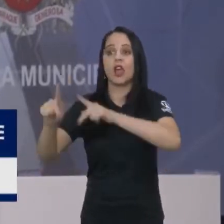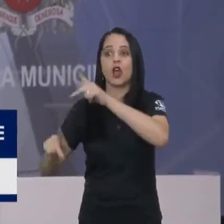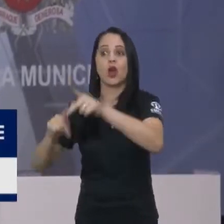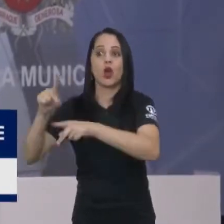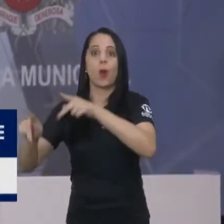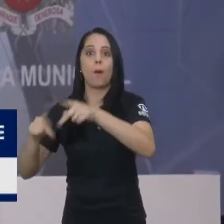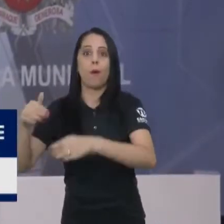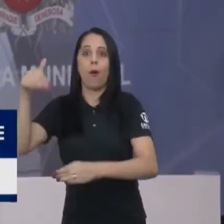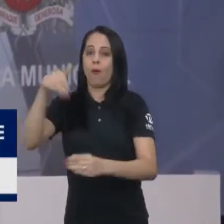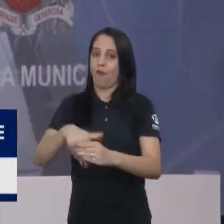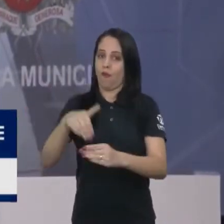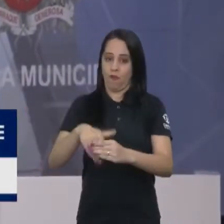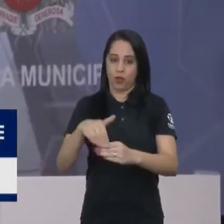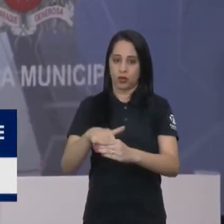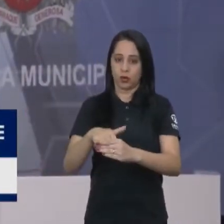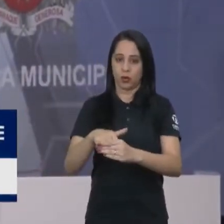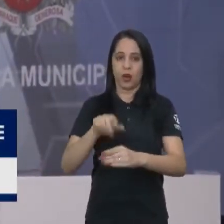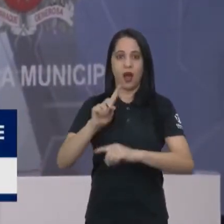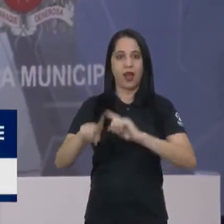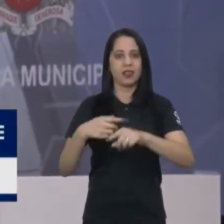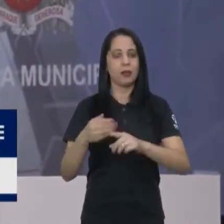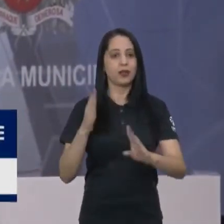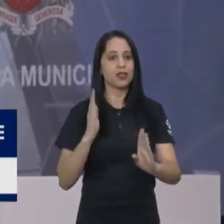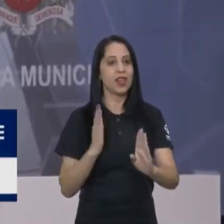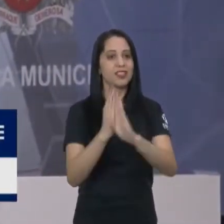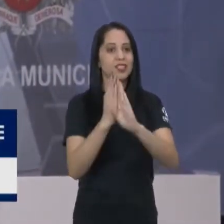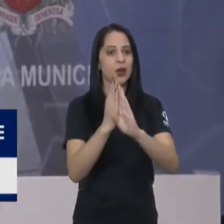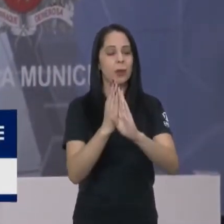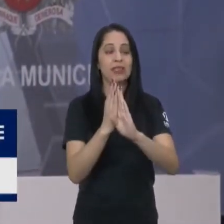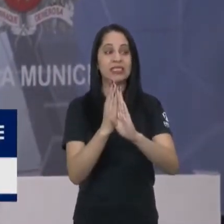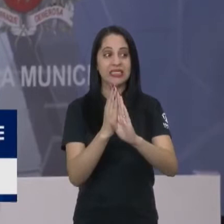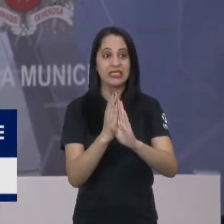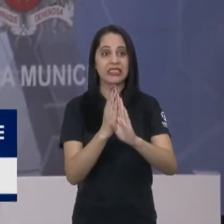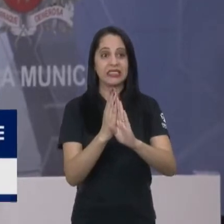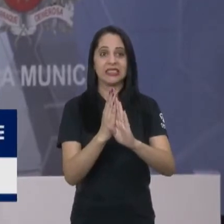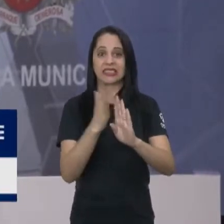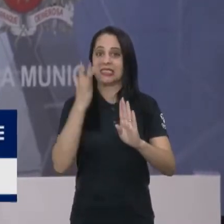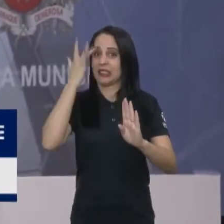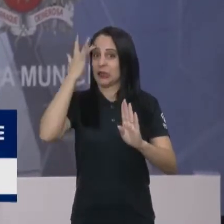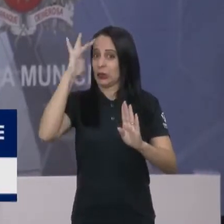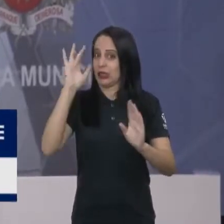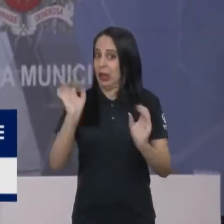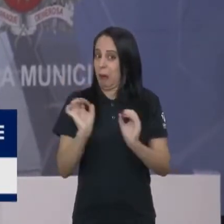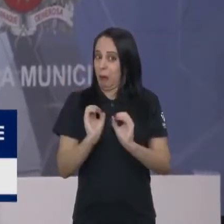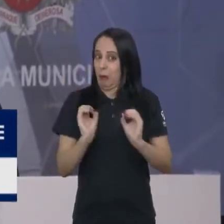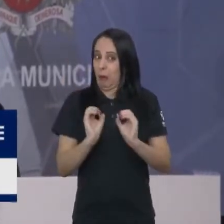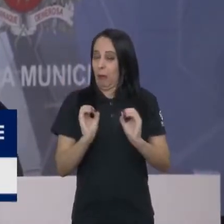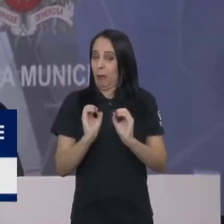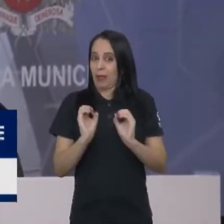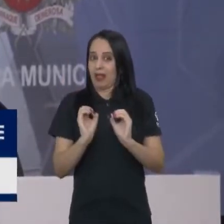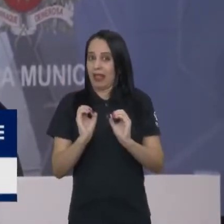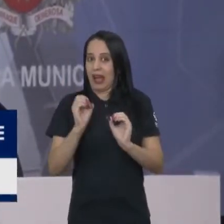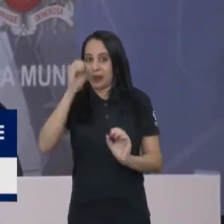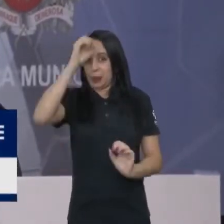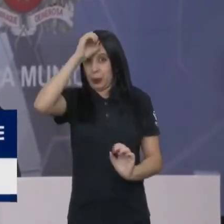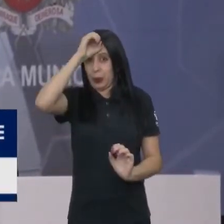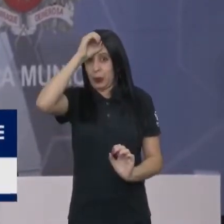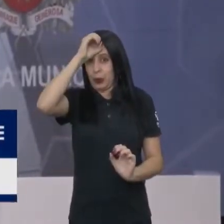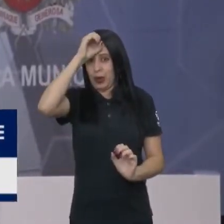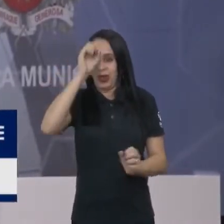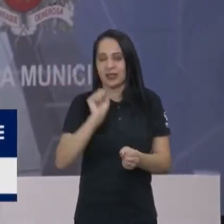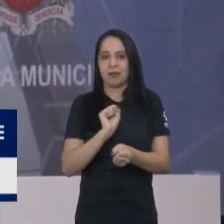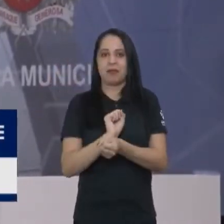Aí você começa os primeiros dias a descobrir que você não sabe nada, que tem gente que sabe muito mais do que você lá, né? E aí você, opa, para,